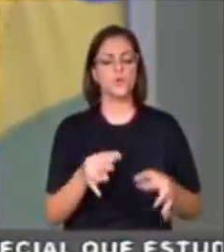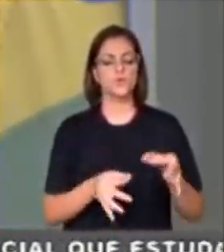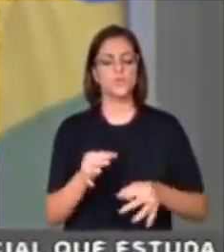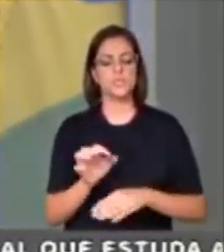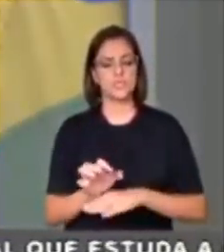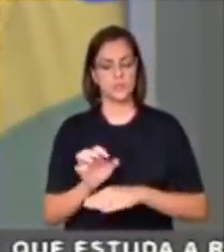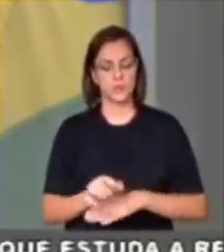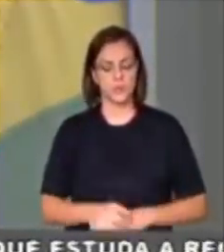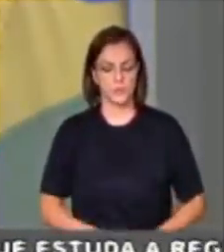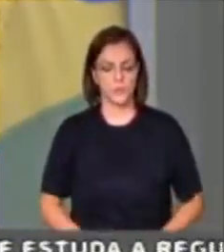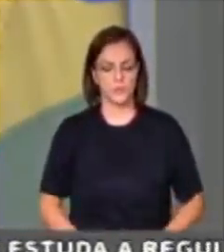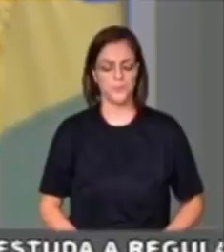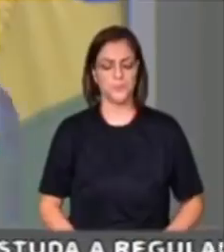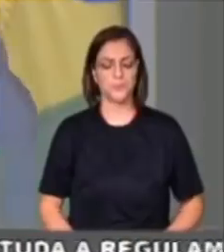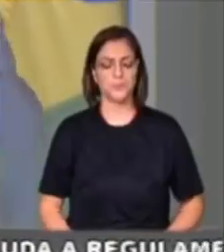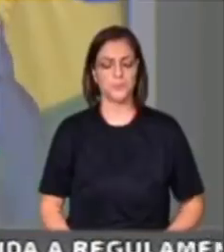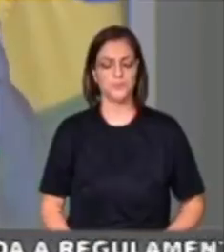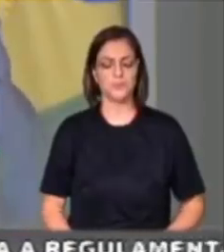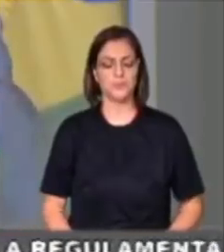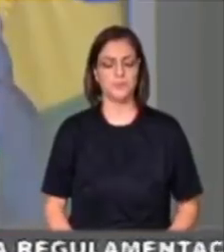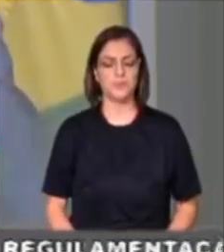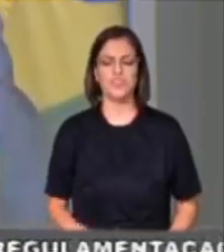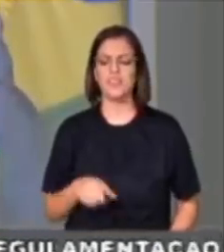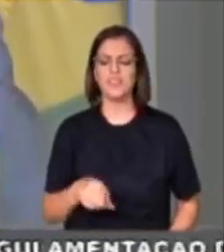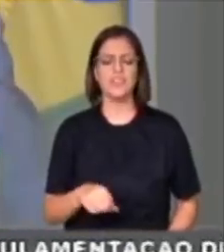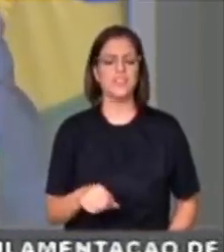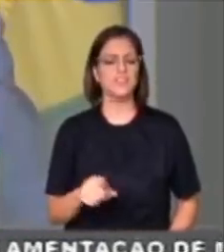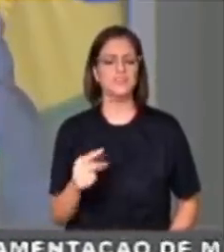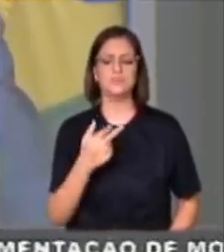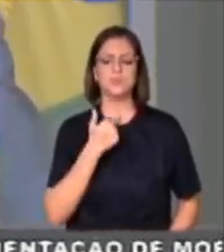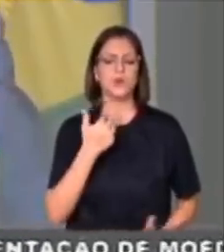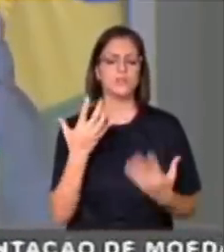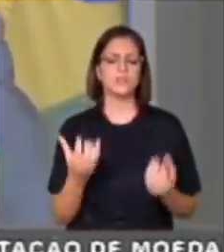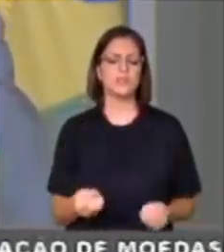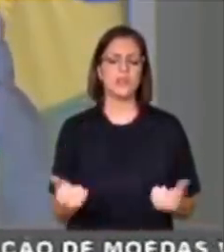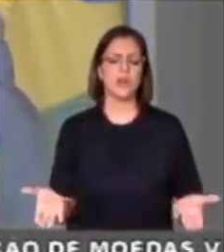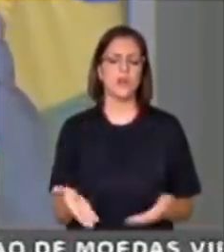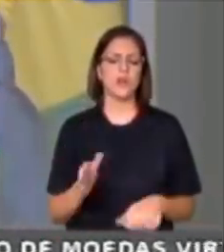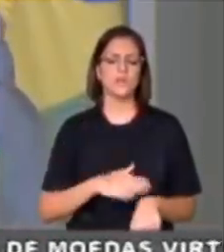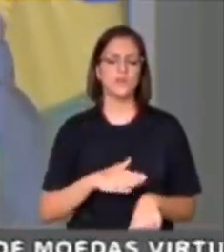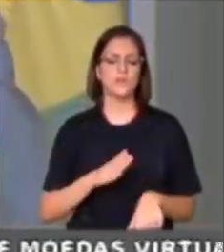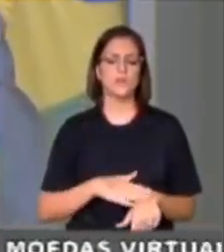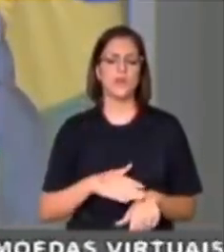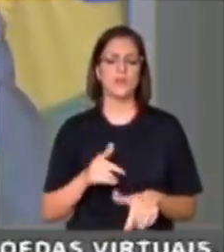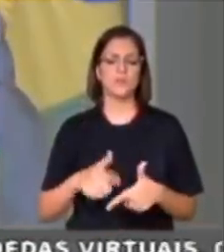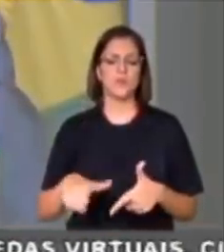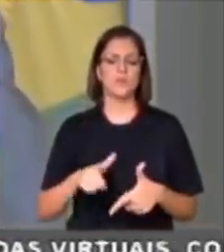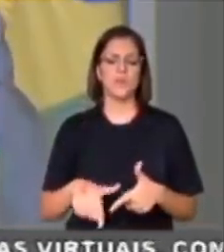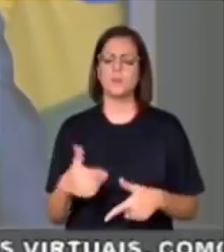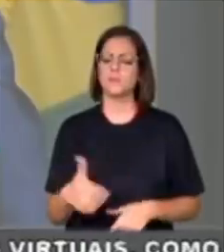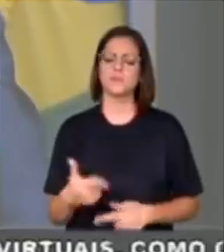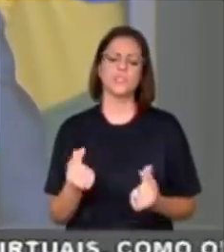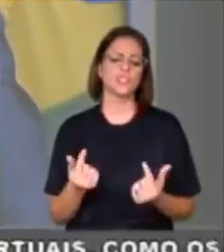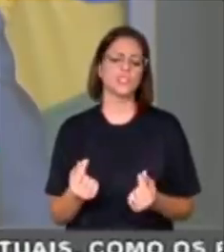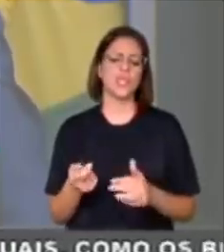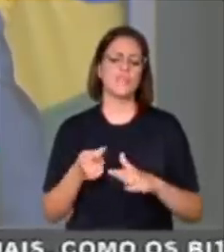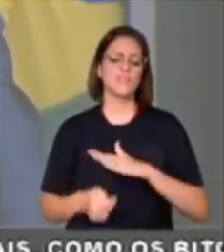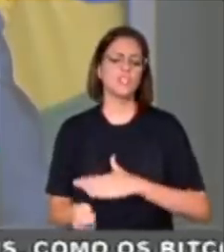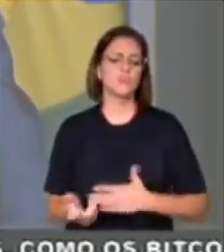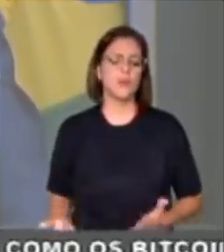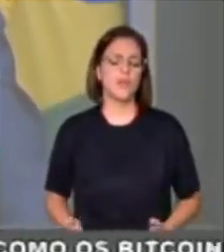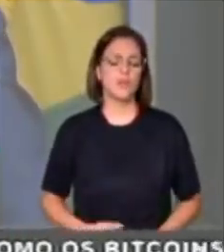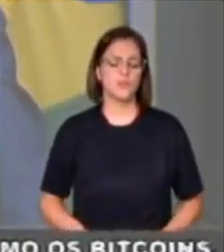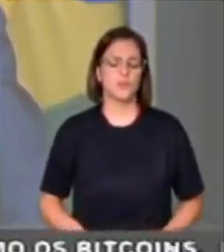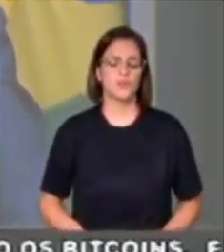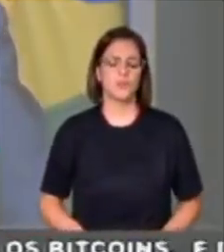às justiças estaduais. E isso é absolutamente inaceitável no momento em que a gente está vivendo uma crise em que o país não tem dinheiro para fazer investimento.